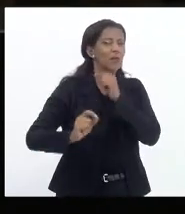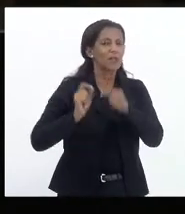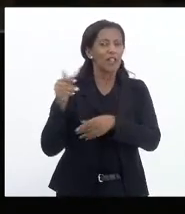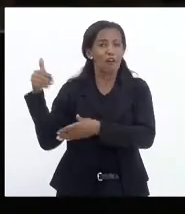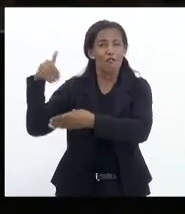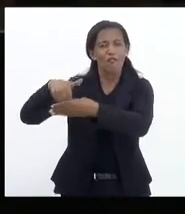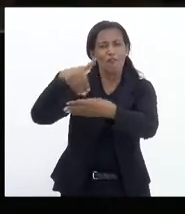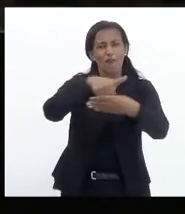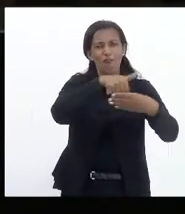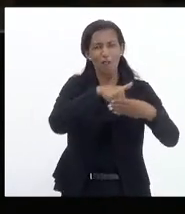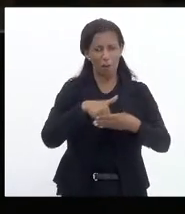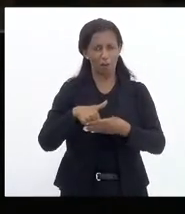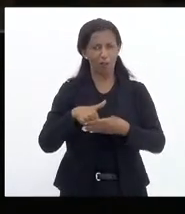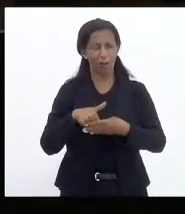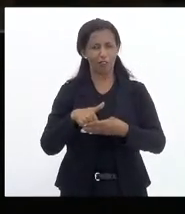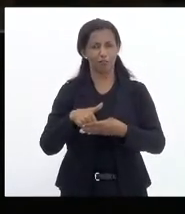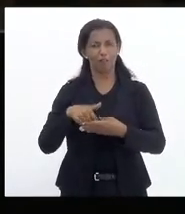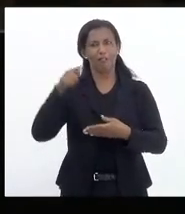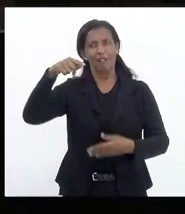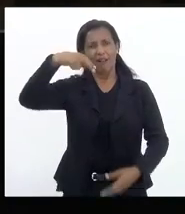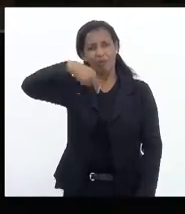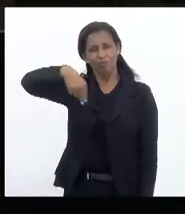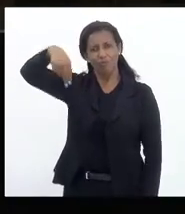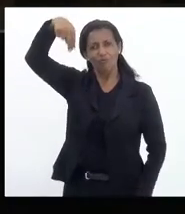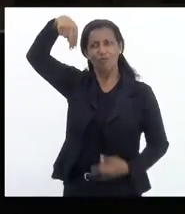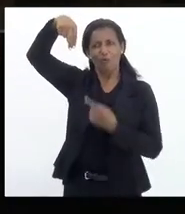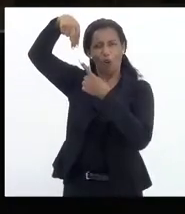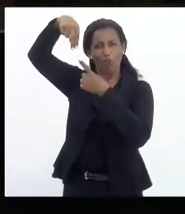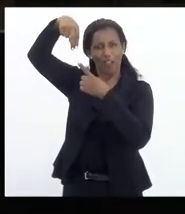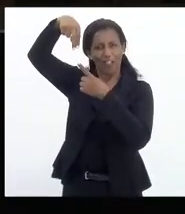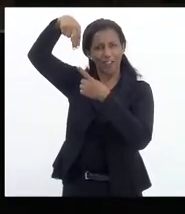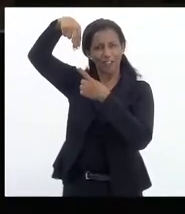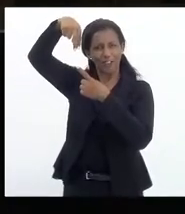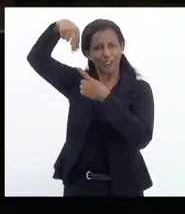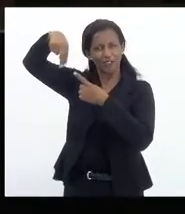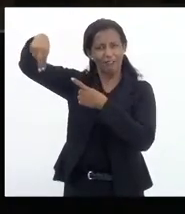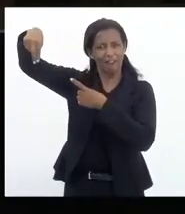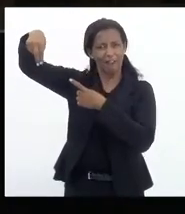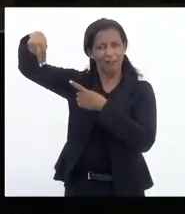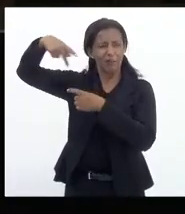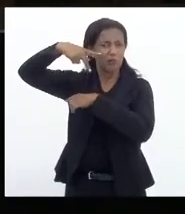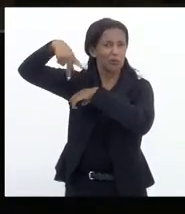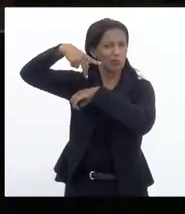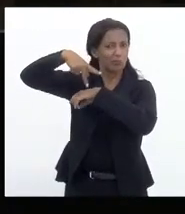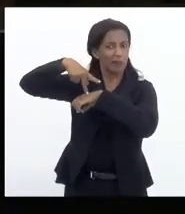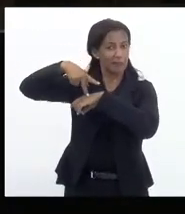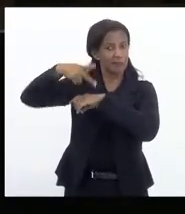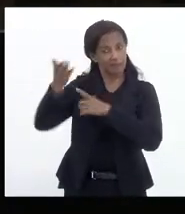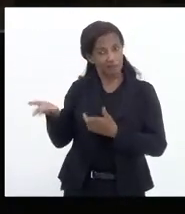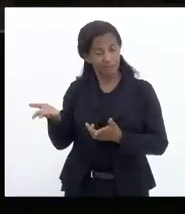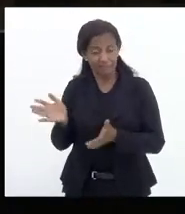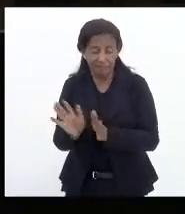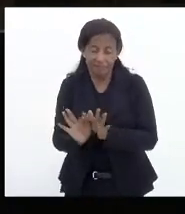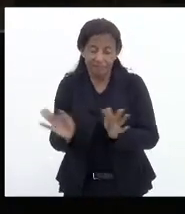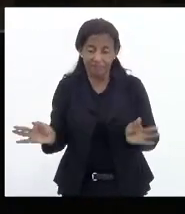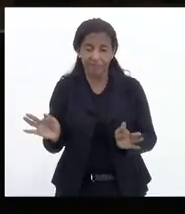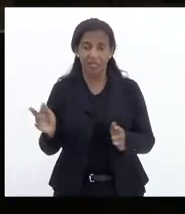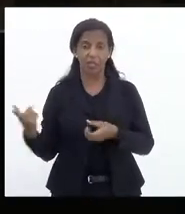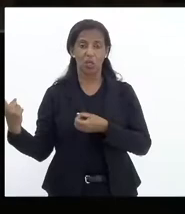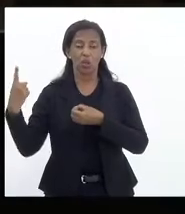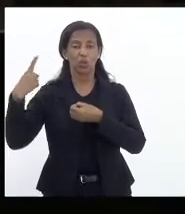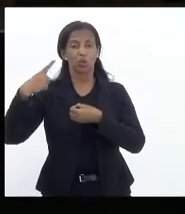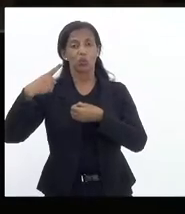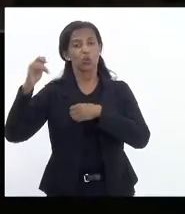os votos daquela região do nordeste do norte do nosso país que basicamente nos